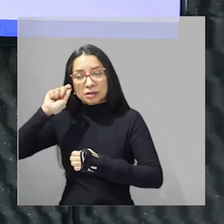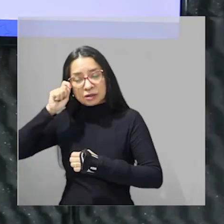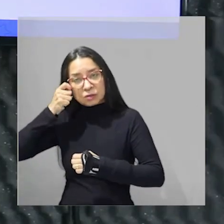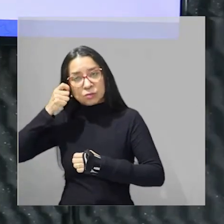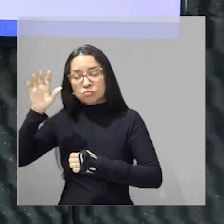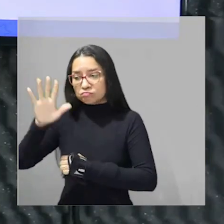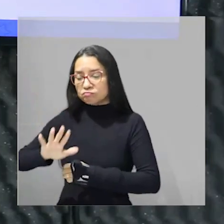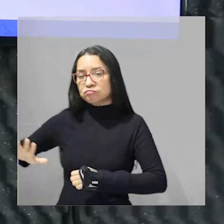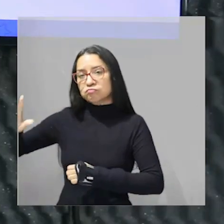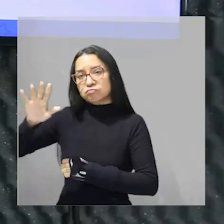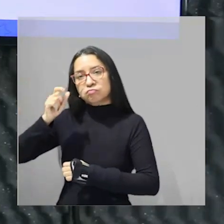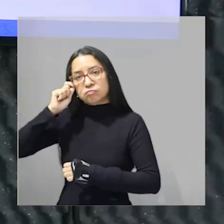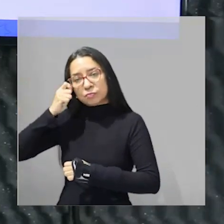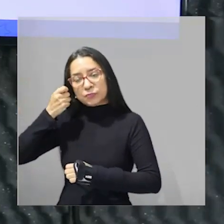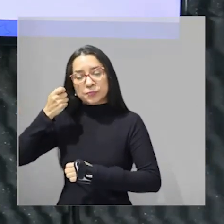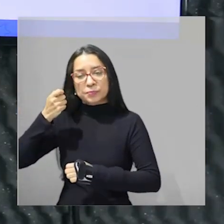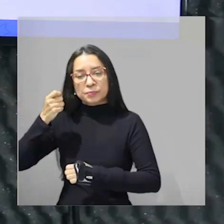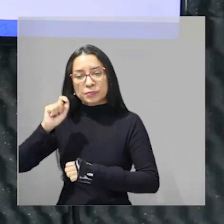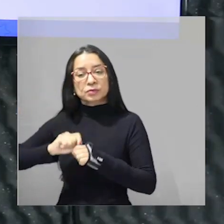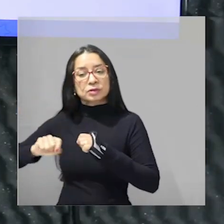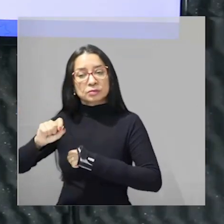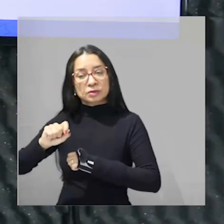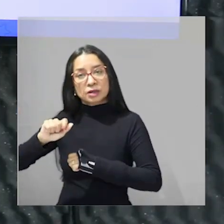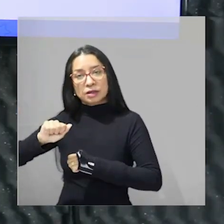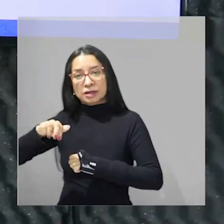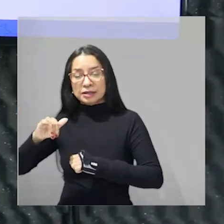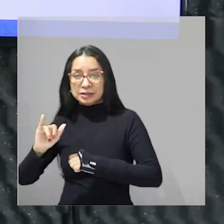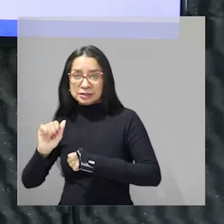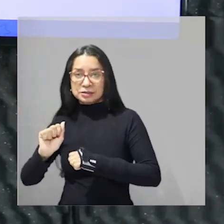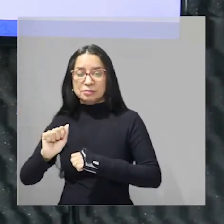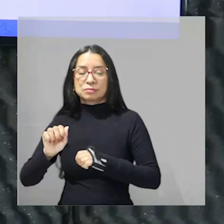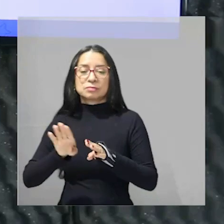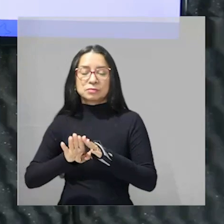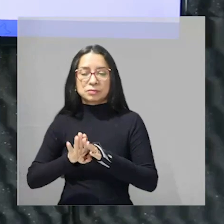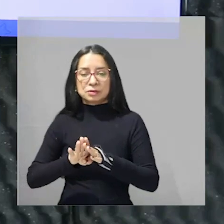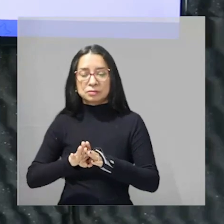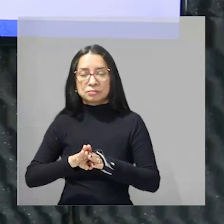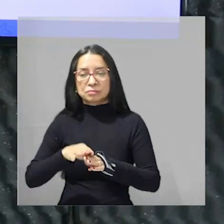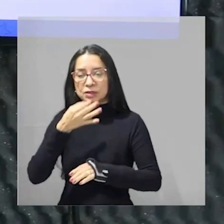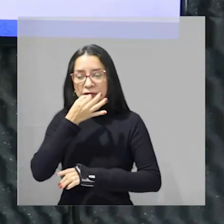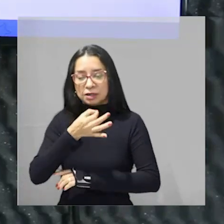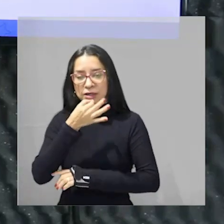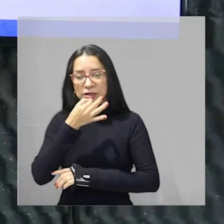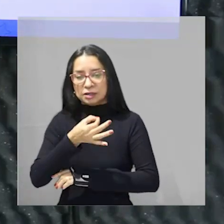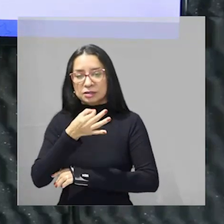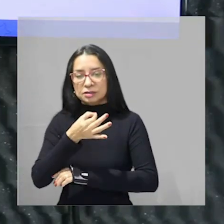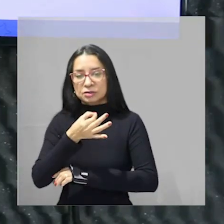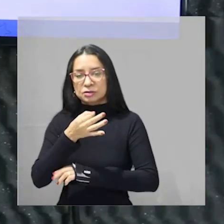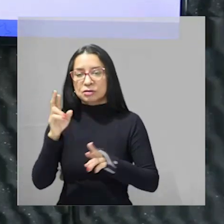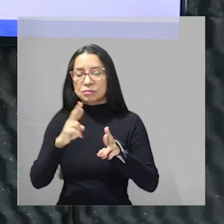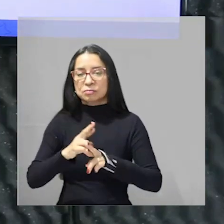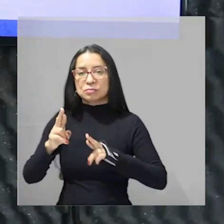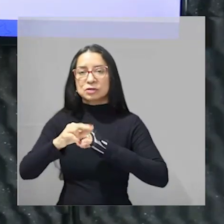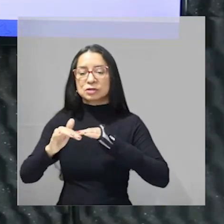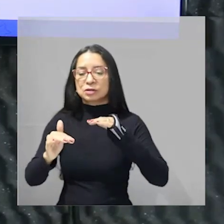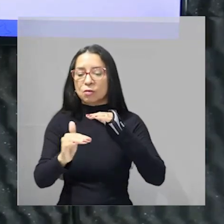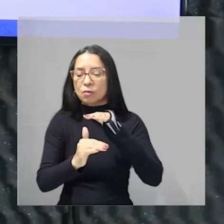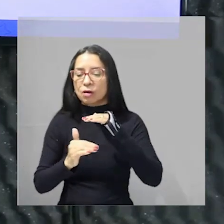certo? Então fica muito claro, galera, né, a crítica em relação a essa desigualdade,